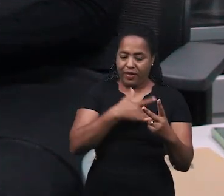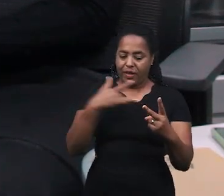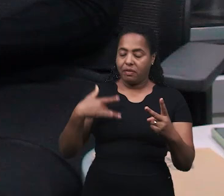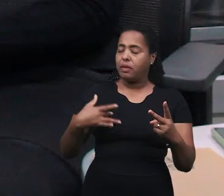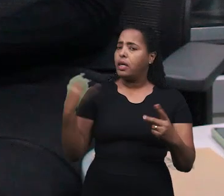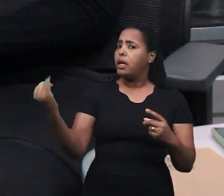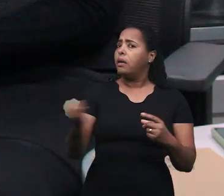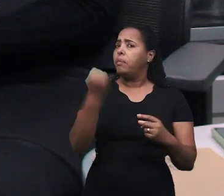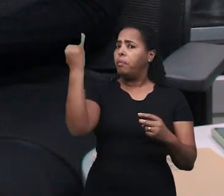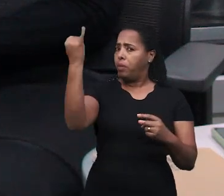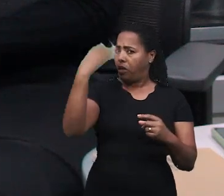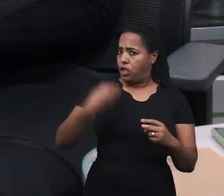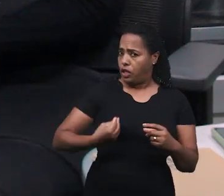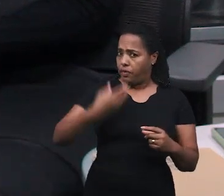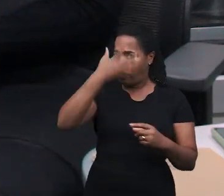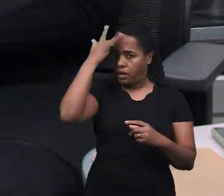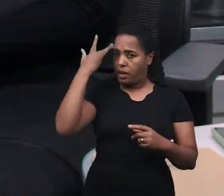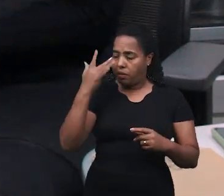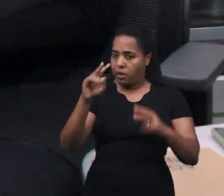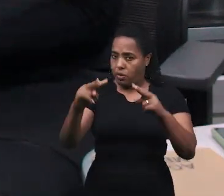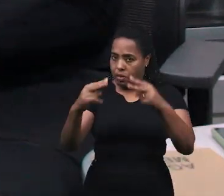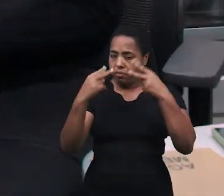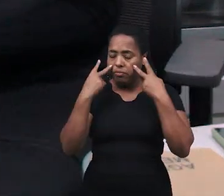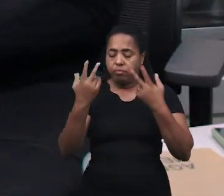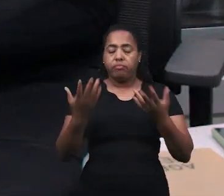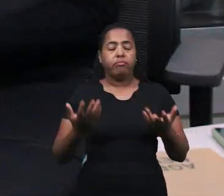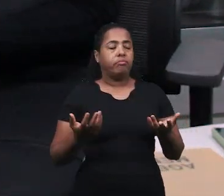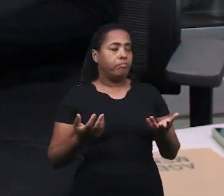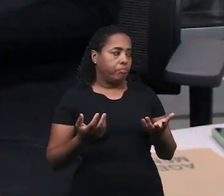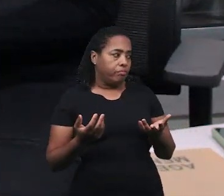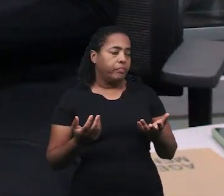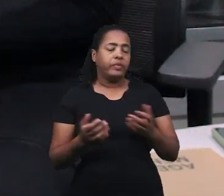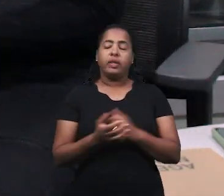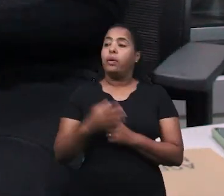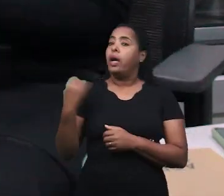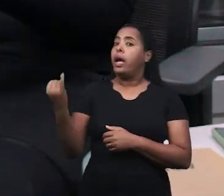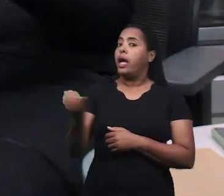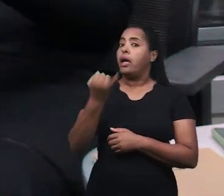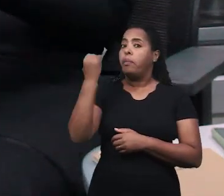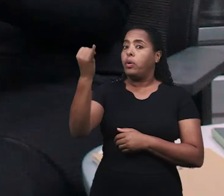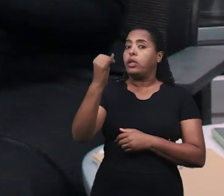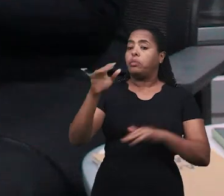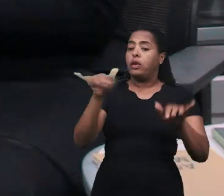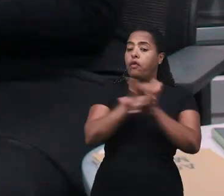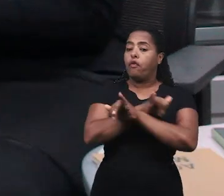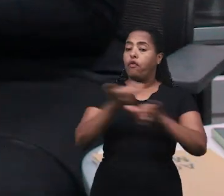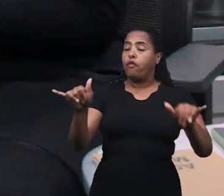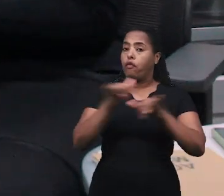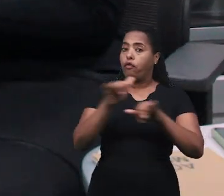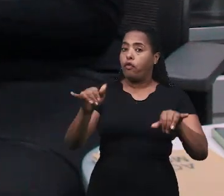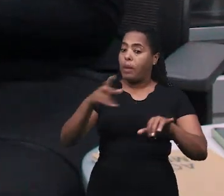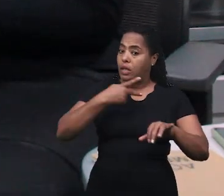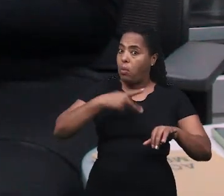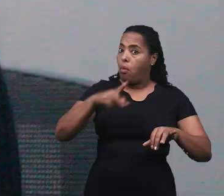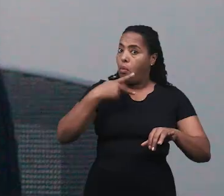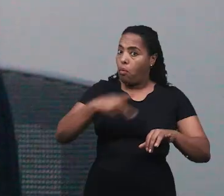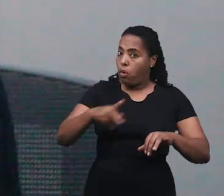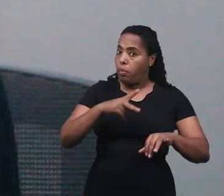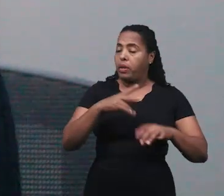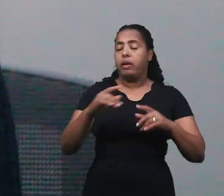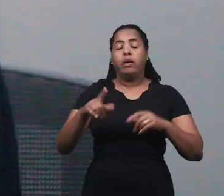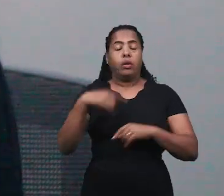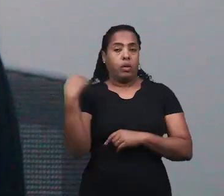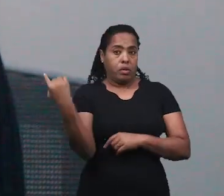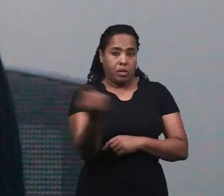importantes para o ouvinte? Entendi. Eles são importantes porque eles são uma utilidade pública, né? E nossos